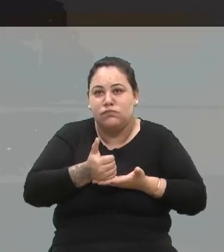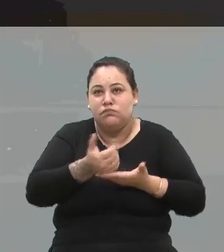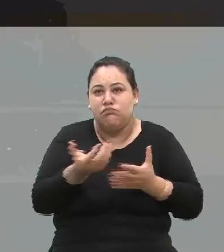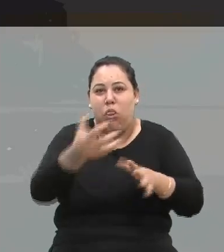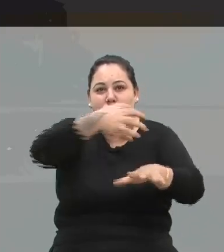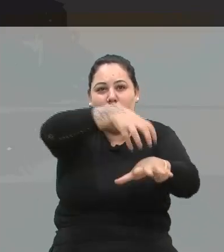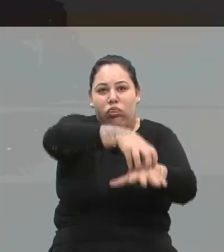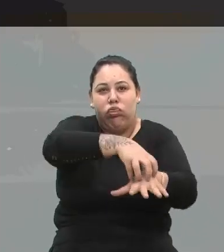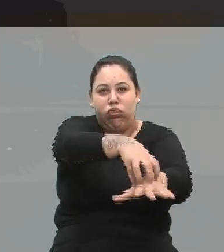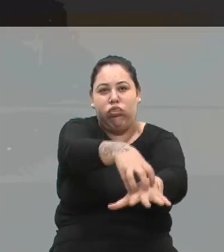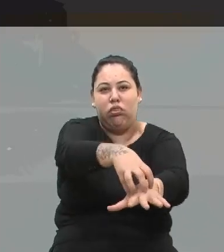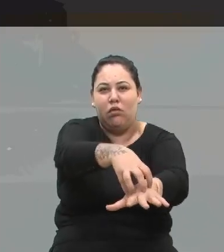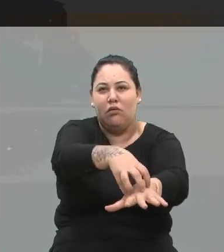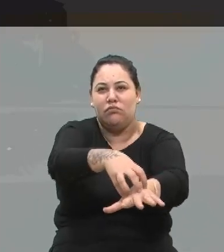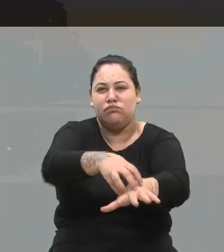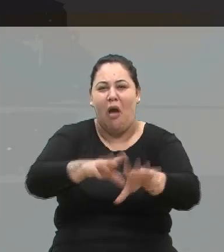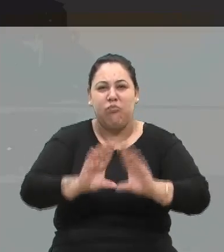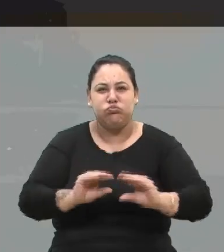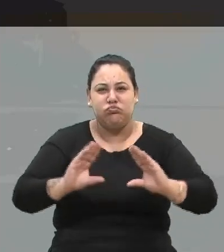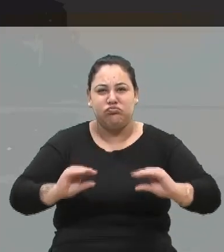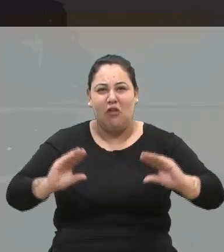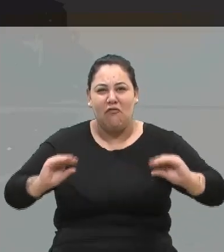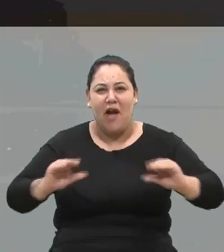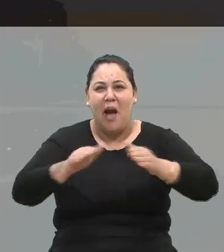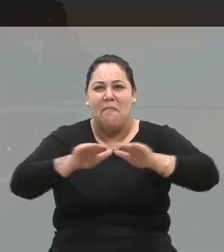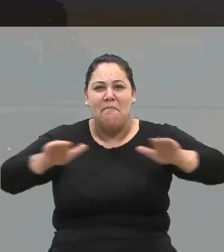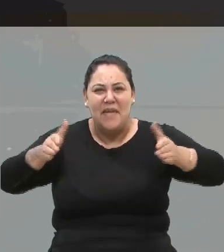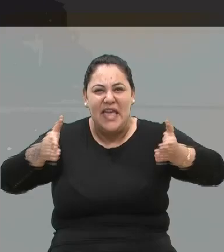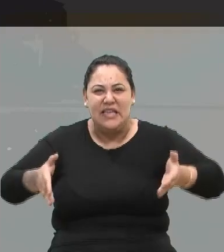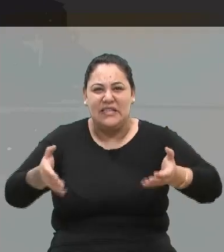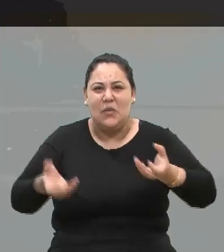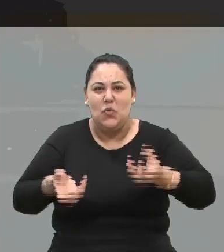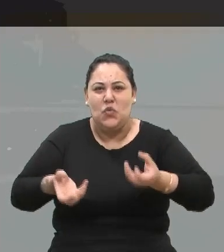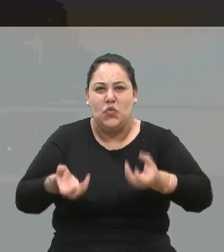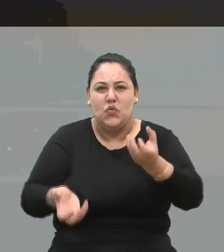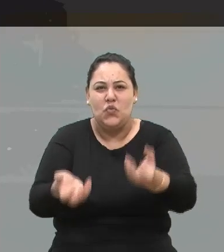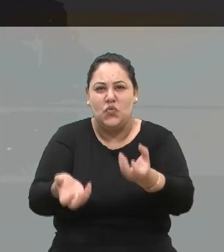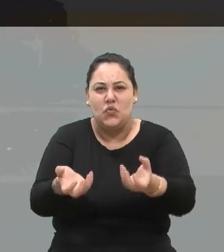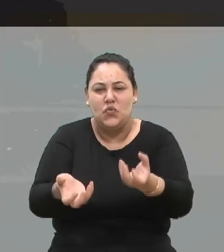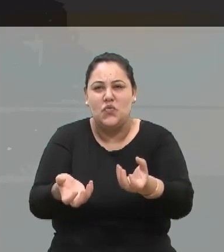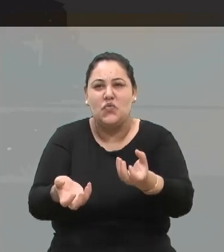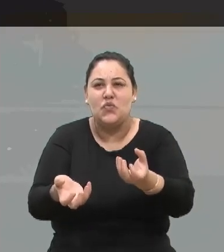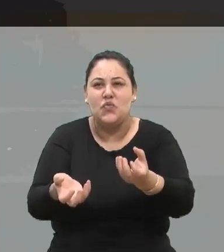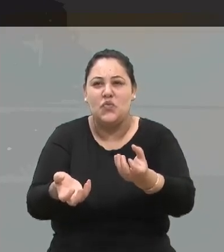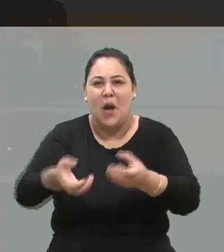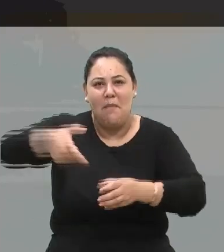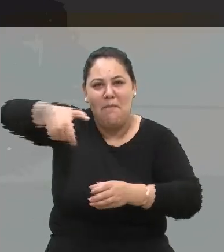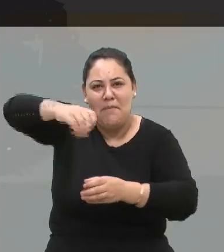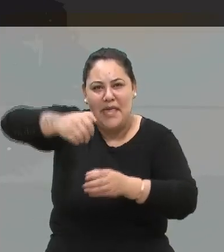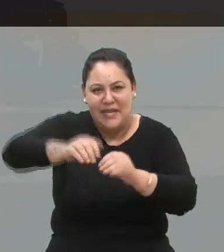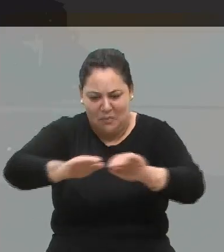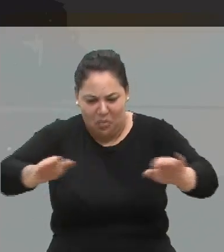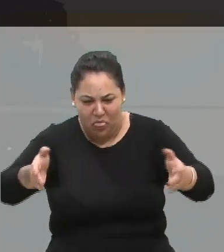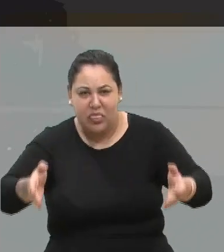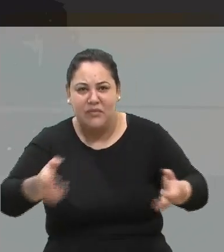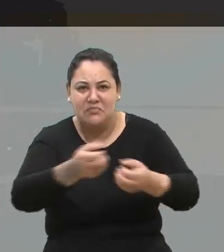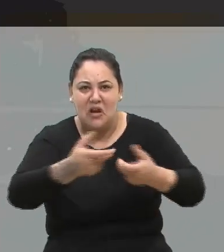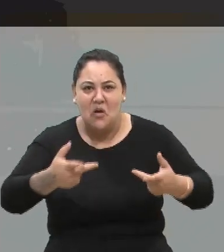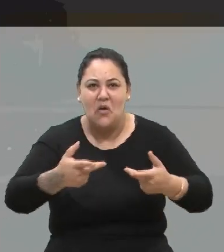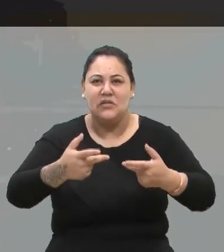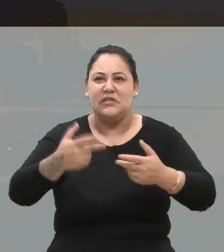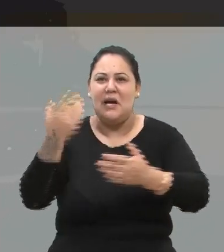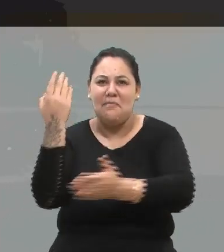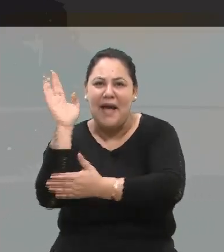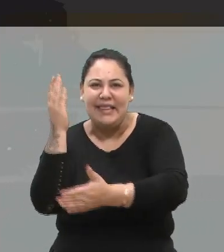Sofá, mesa, ali fogão, pia, sofá, madeiras. A gente foi buscar com o apoio